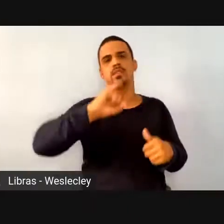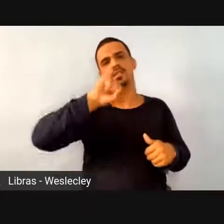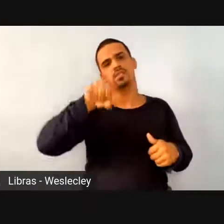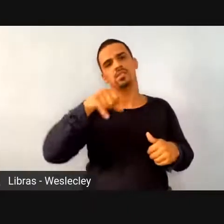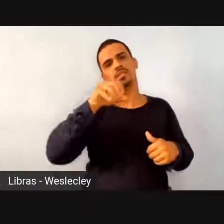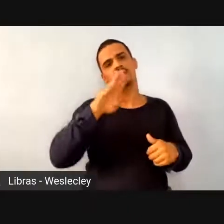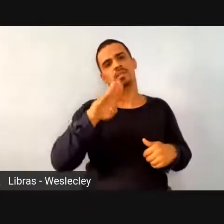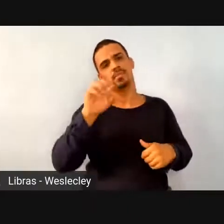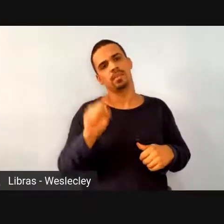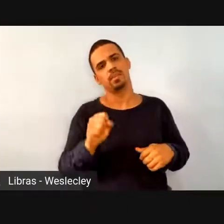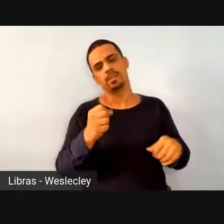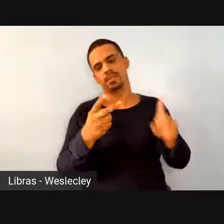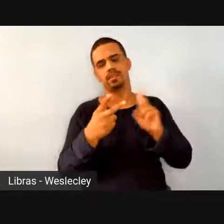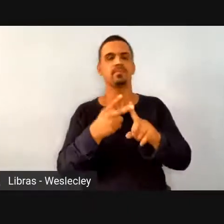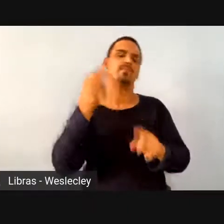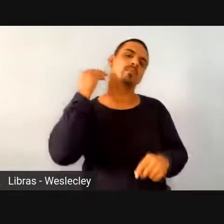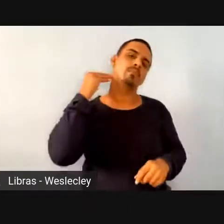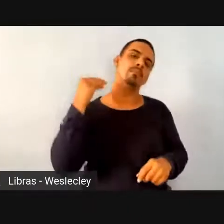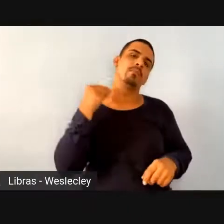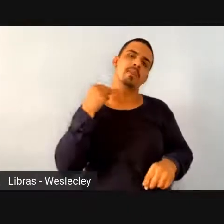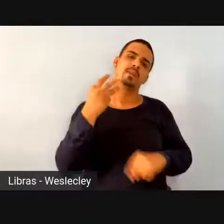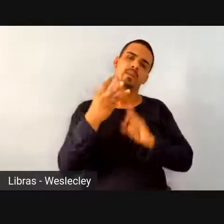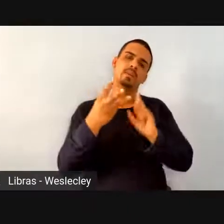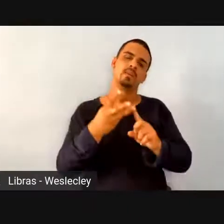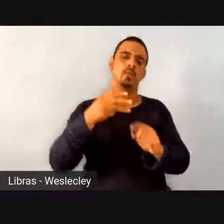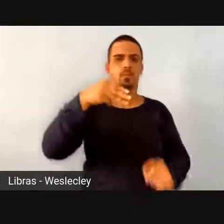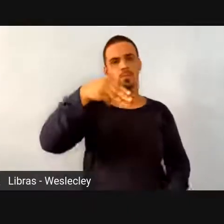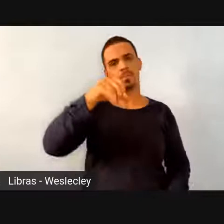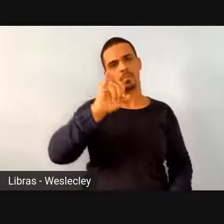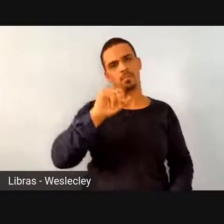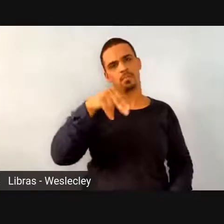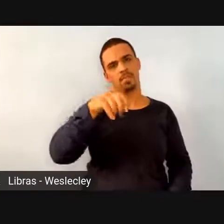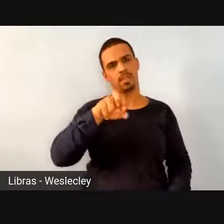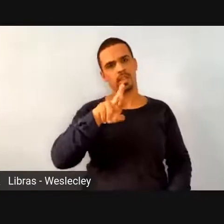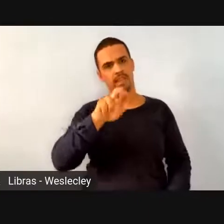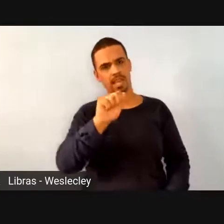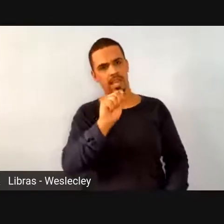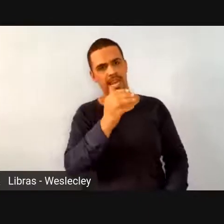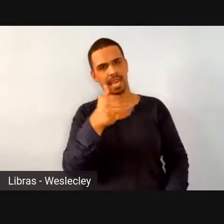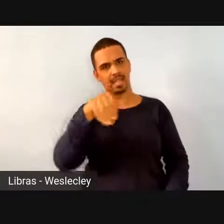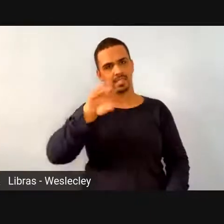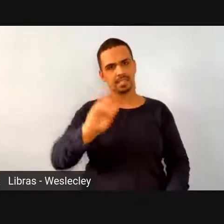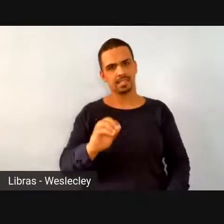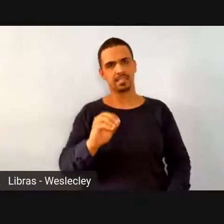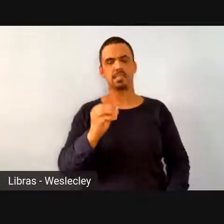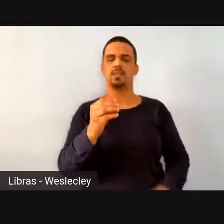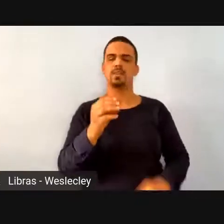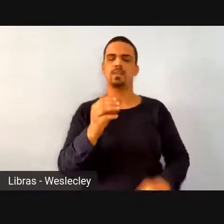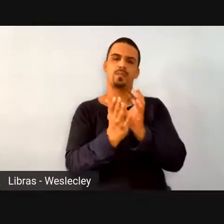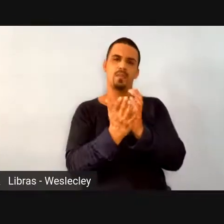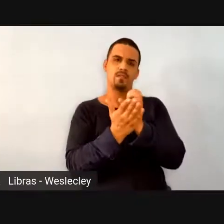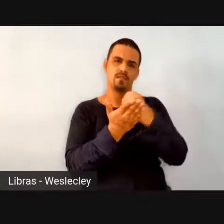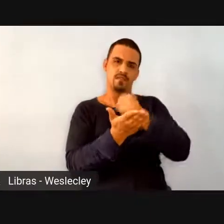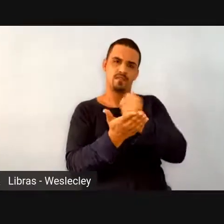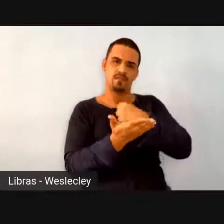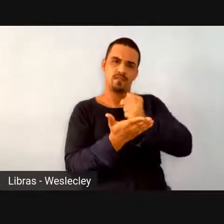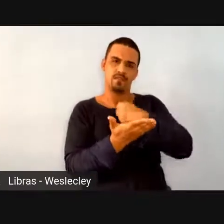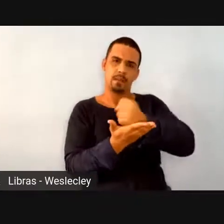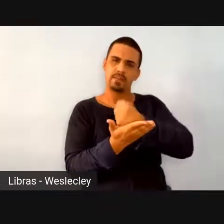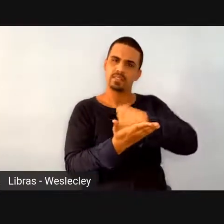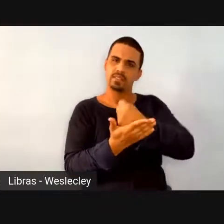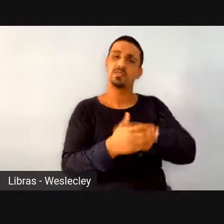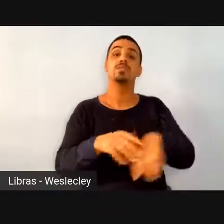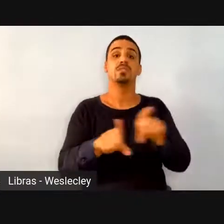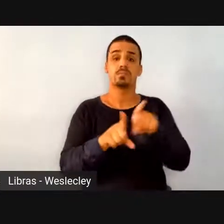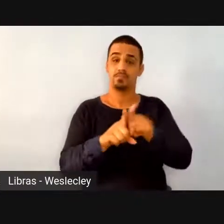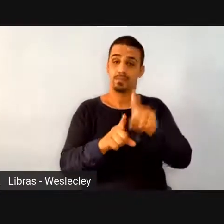bancos, mineração e siderurgia e farmacêutica, basicamente esses os principais setores,